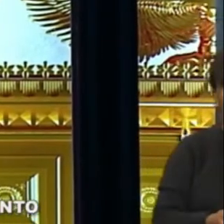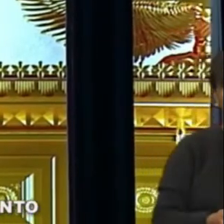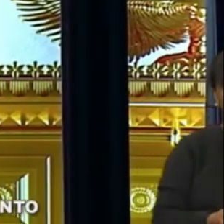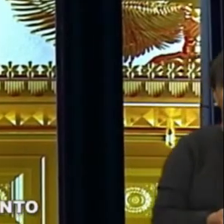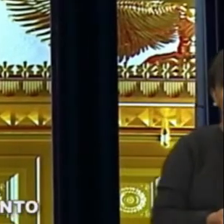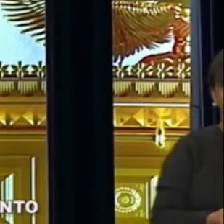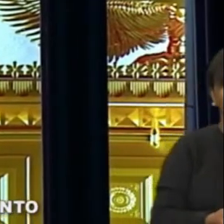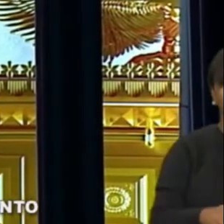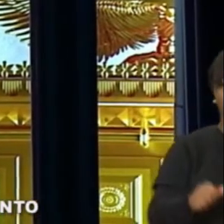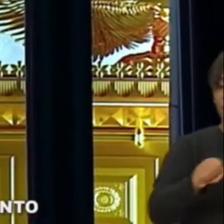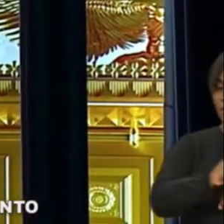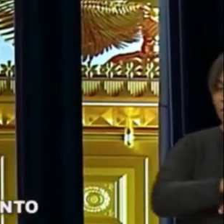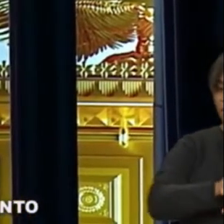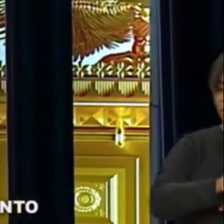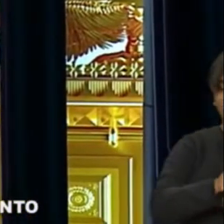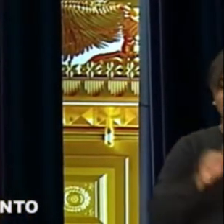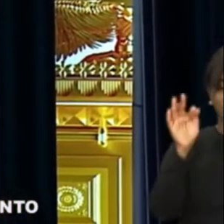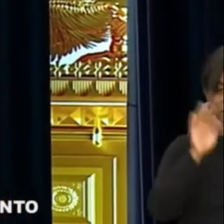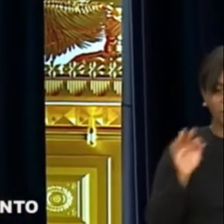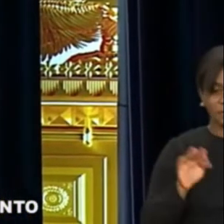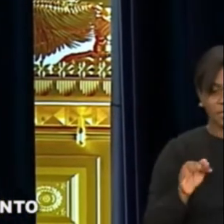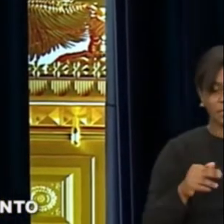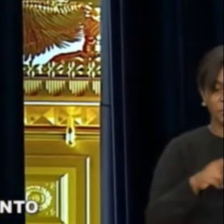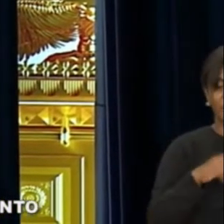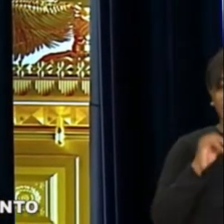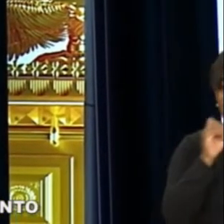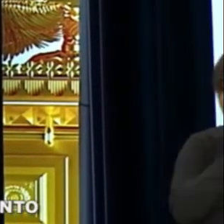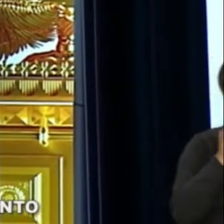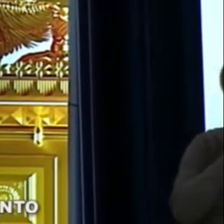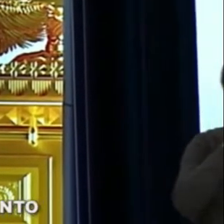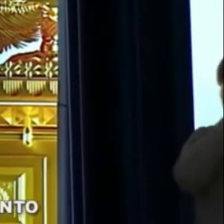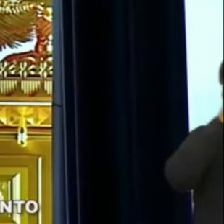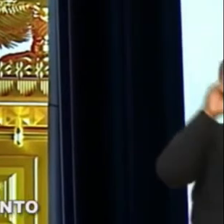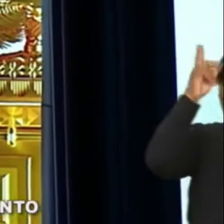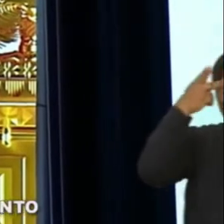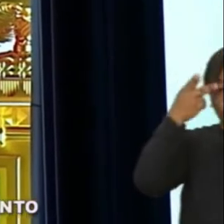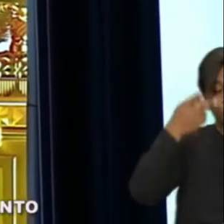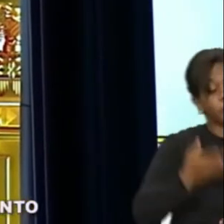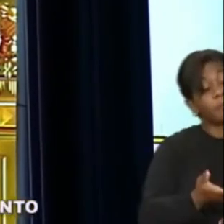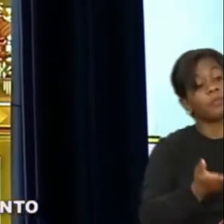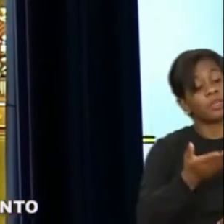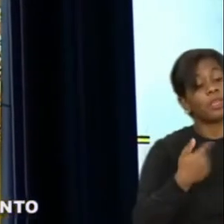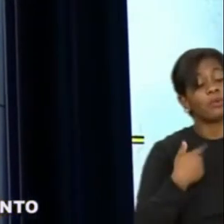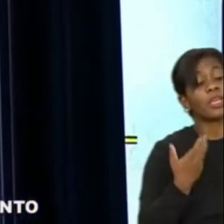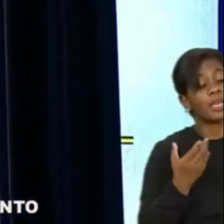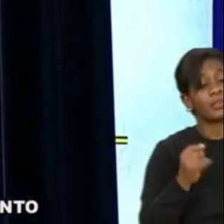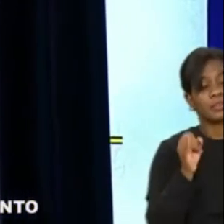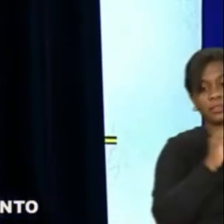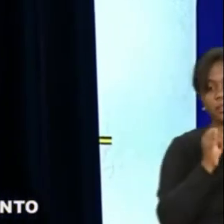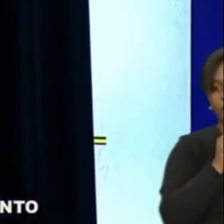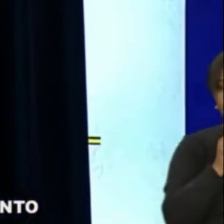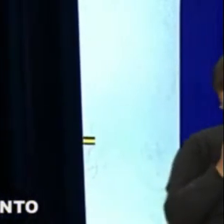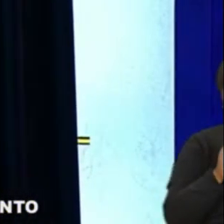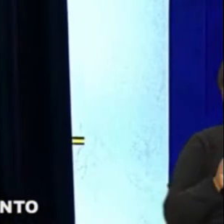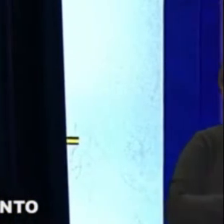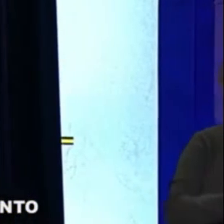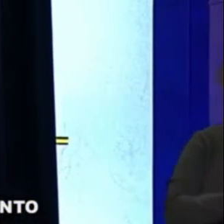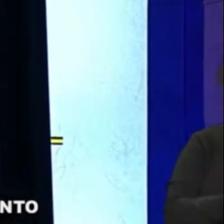Quando Abraão estava todo feliz com Isaac, ele disse: me dá Isaac. Abraão nem